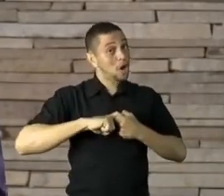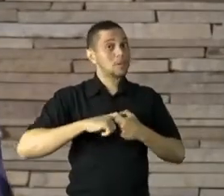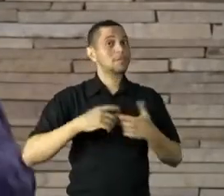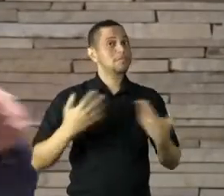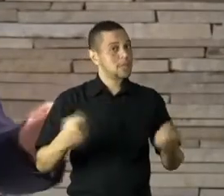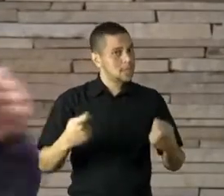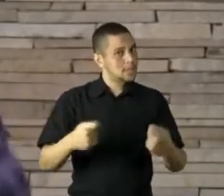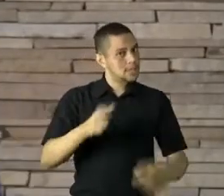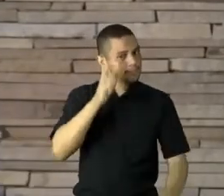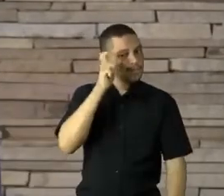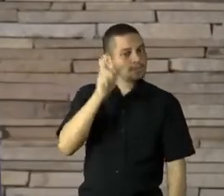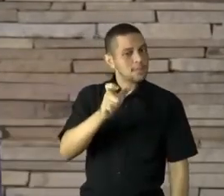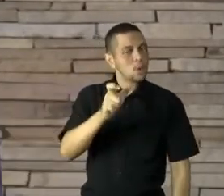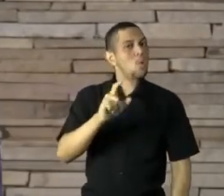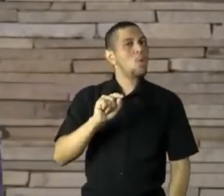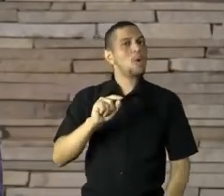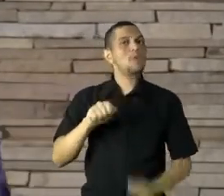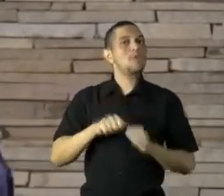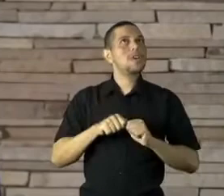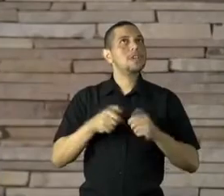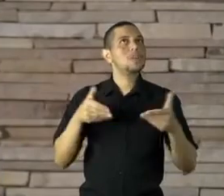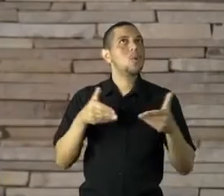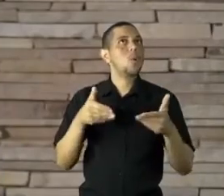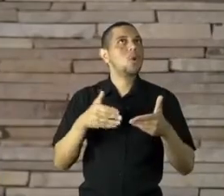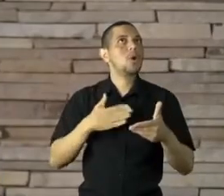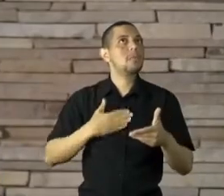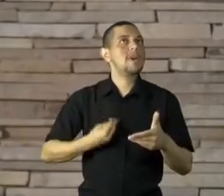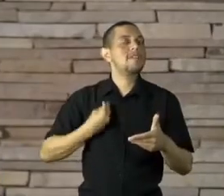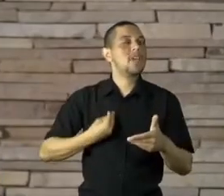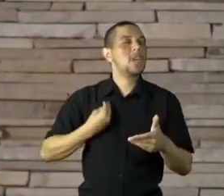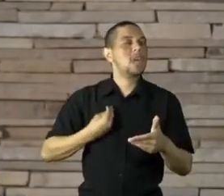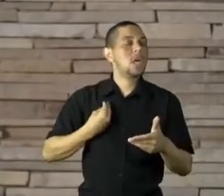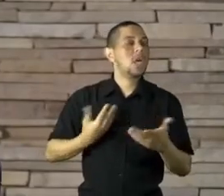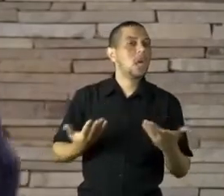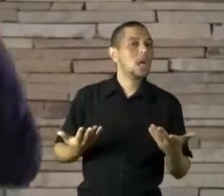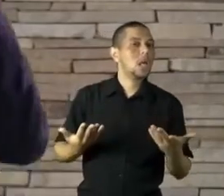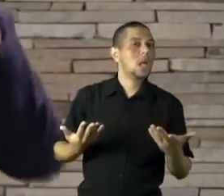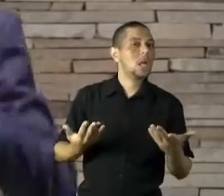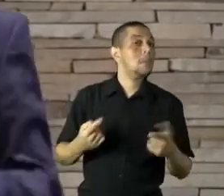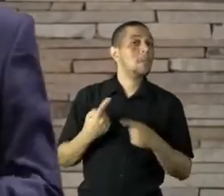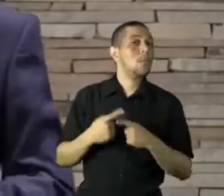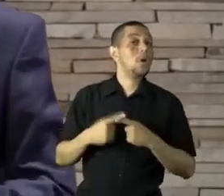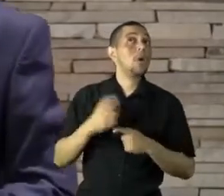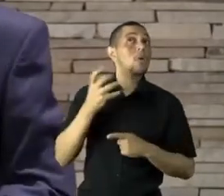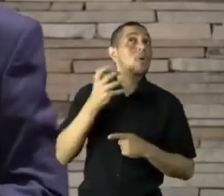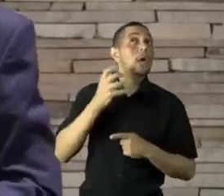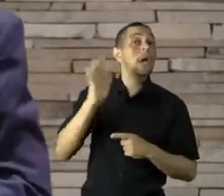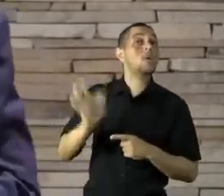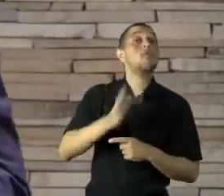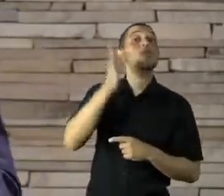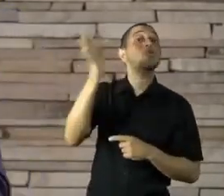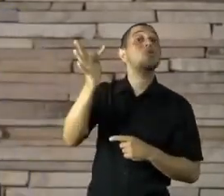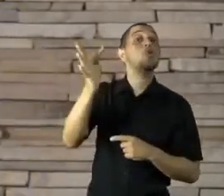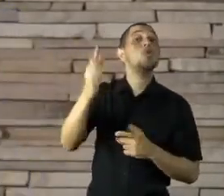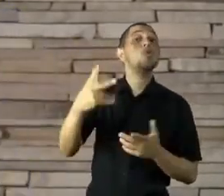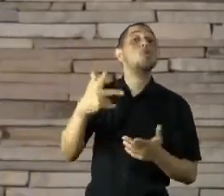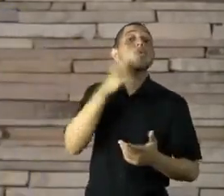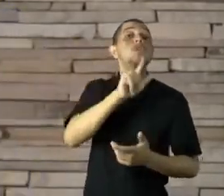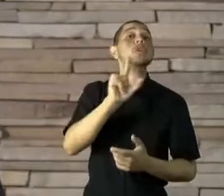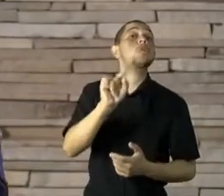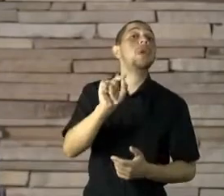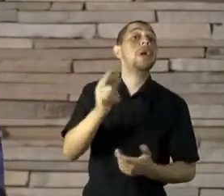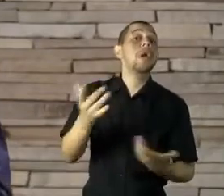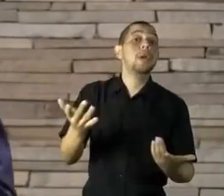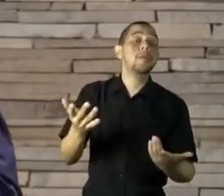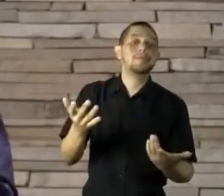atenção e pensarmos o que é que eu estou Semeando O que é que eu estou plantando que frutos eu quero ter no futuro quando ele diz assim